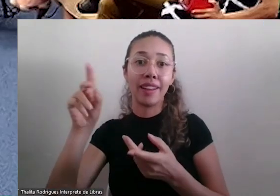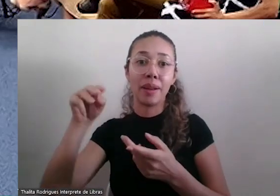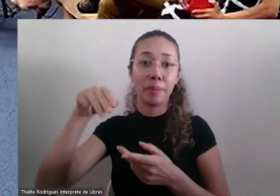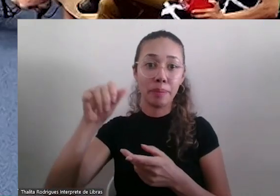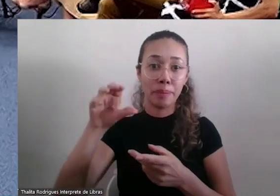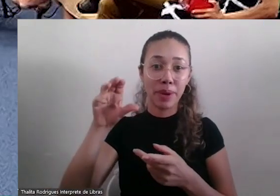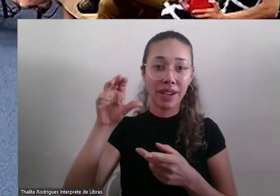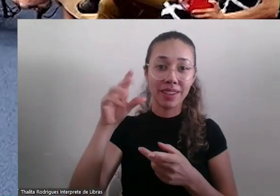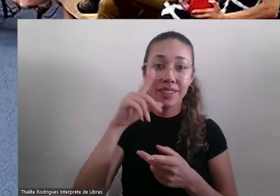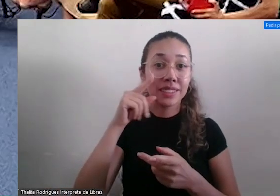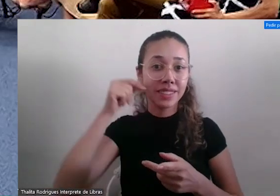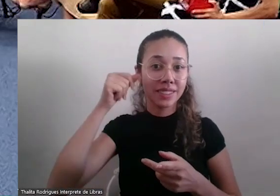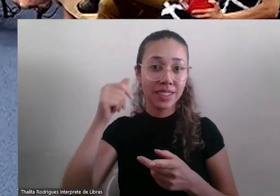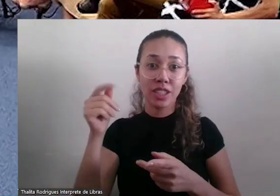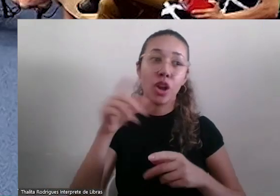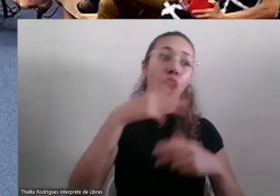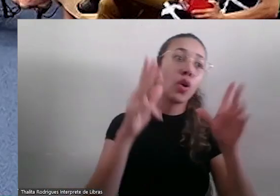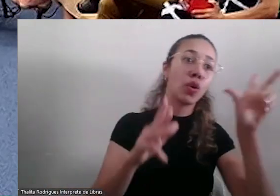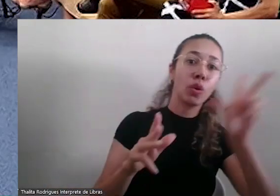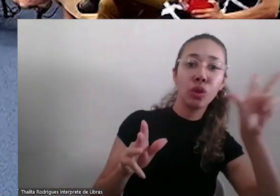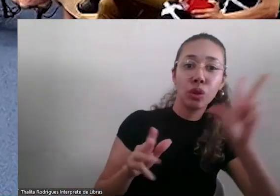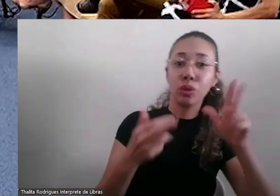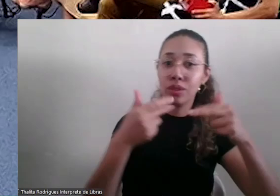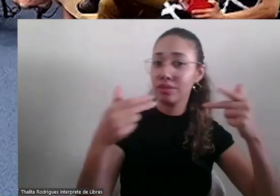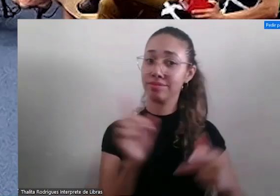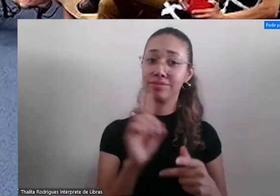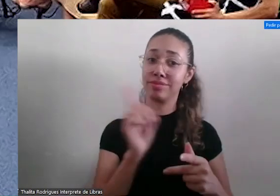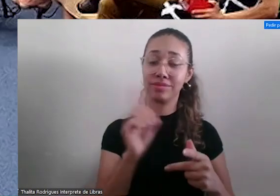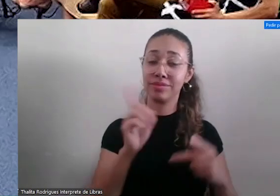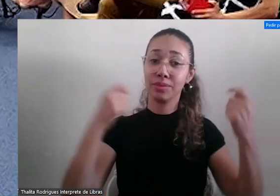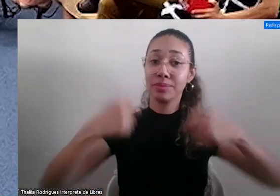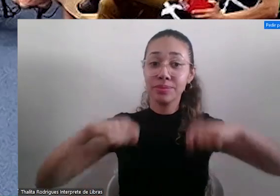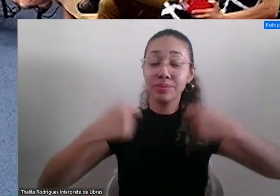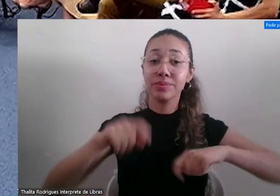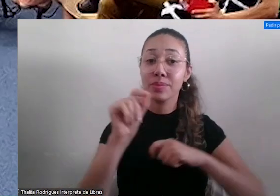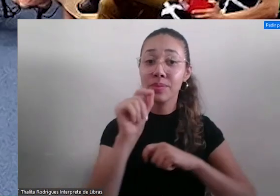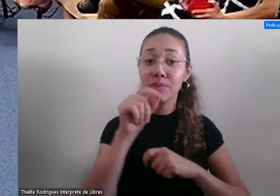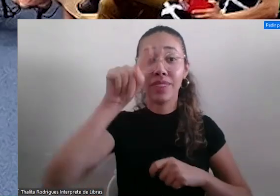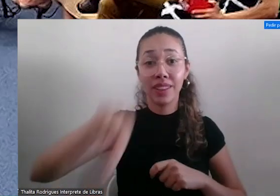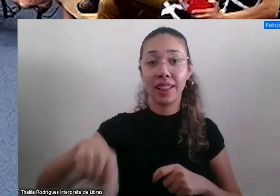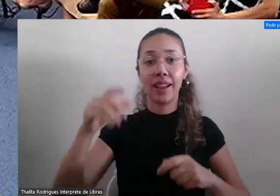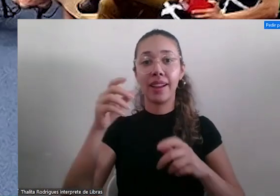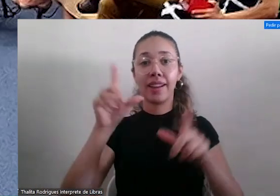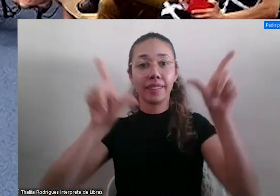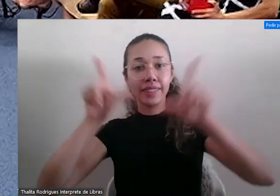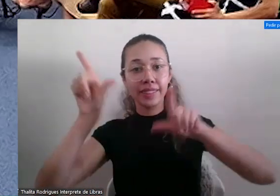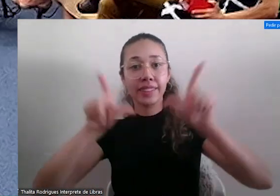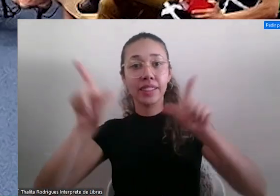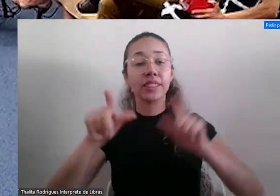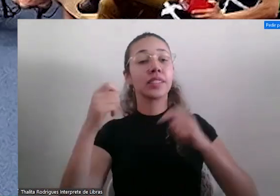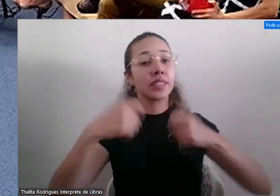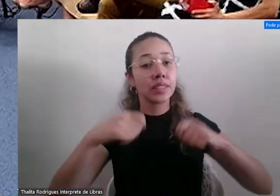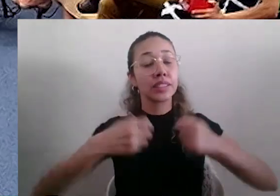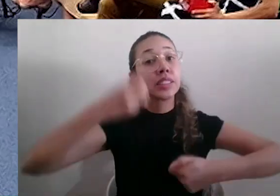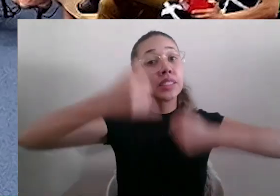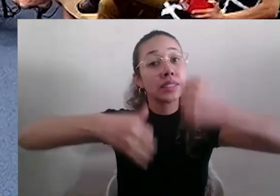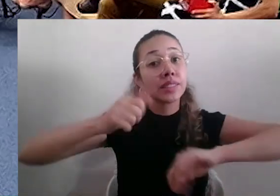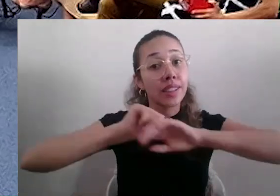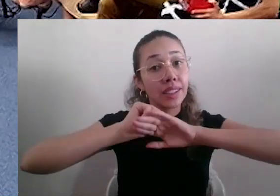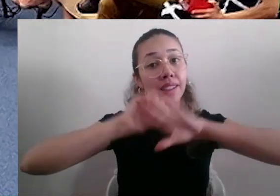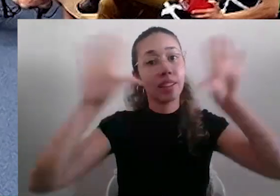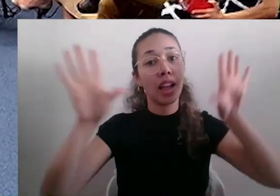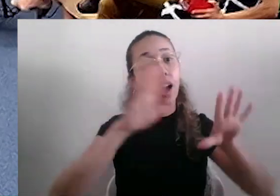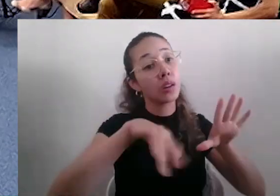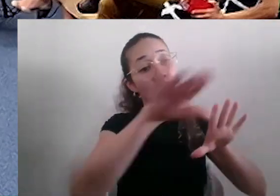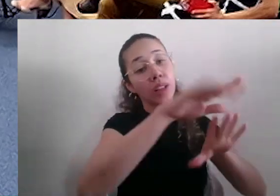a a obrigação da Imprensa é explicar o que que é para que o público entenda e aí possa fazer pressão pro lado que quiser a pessoa acha que não